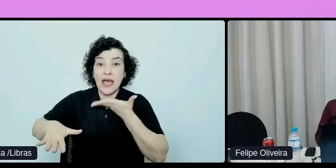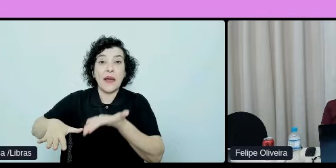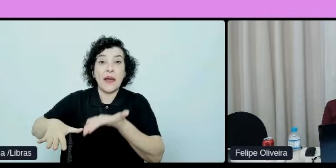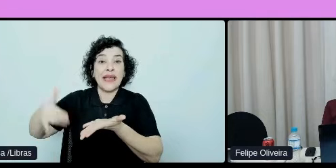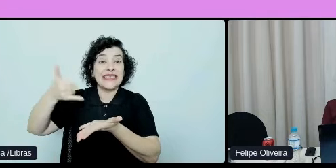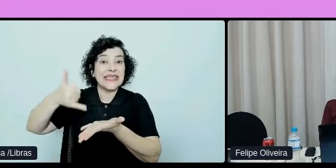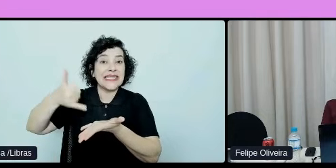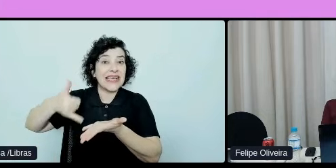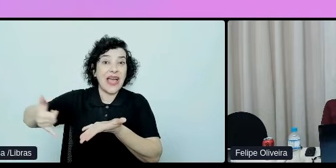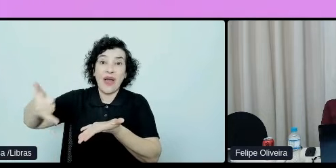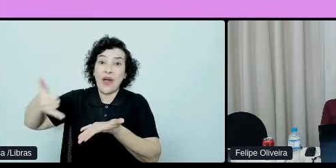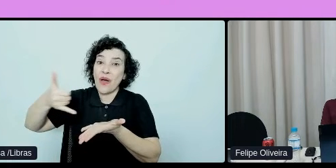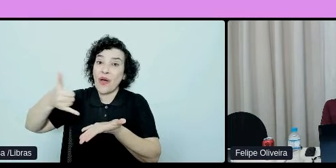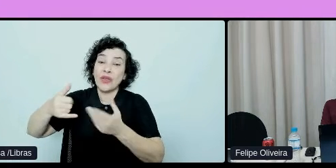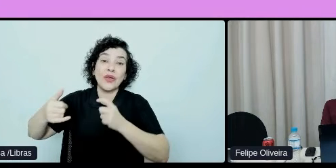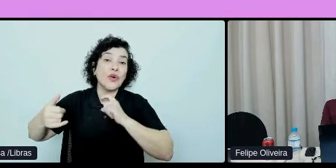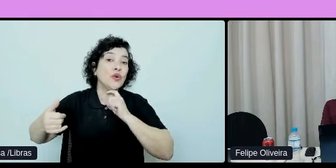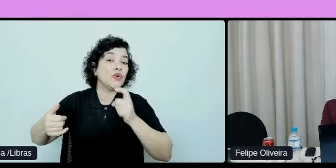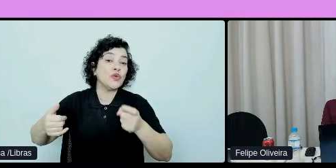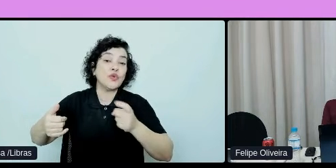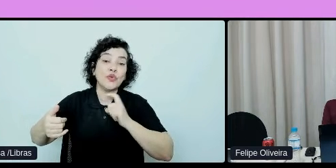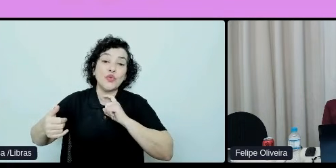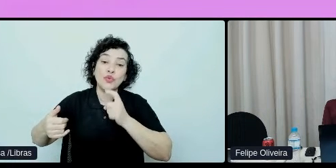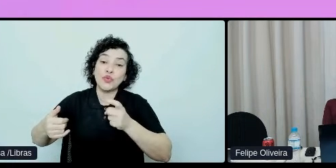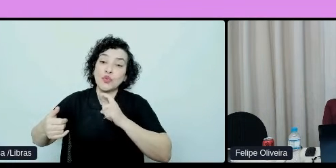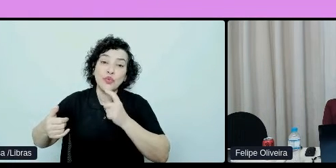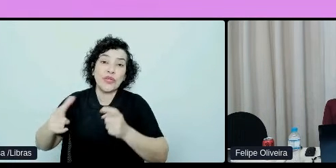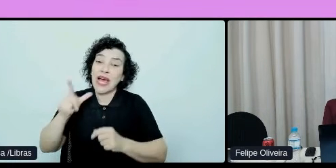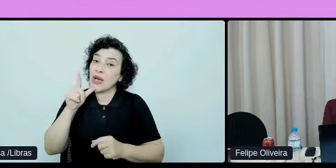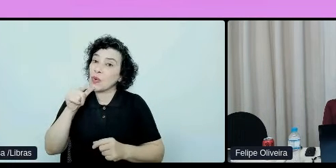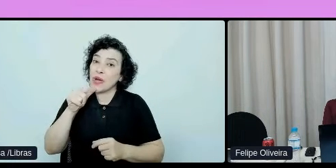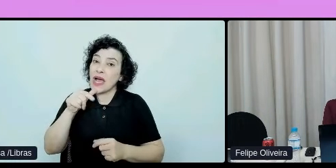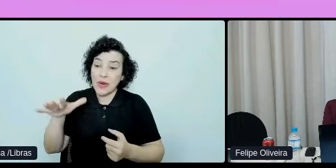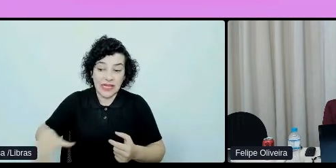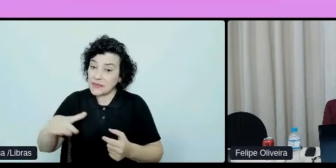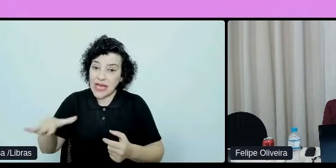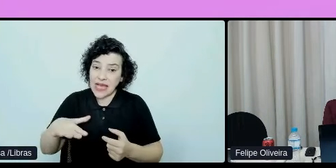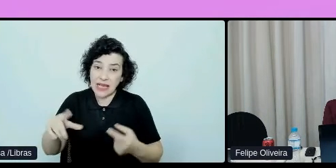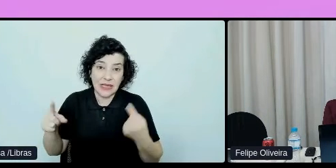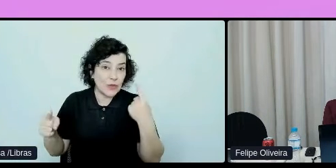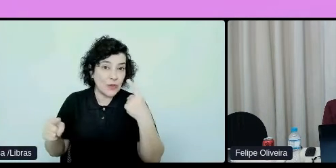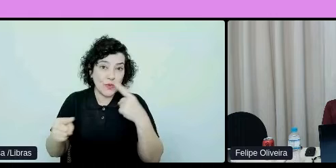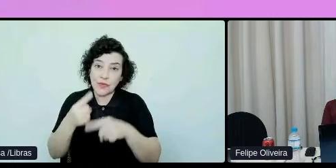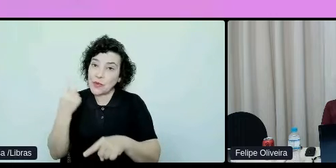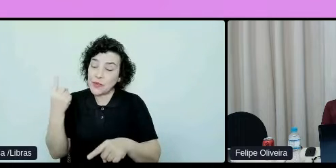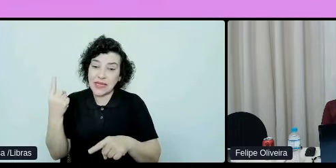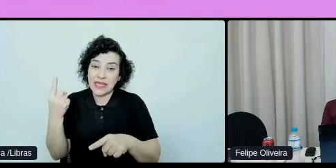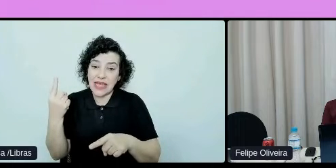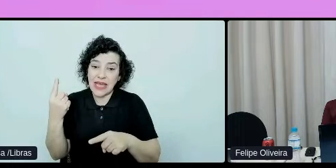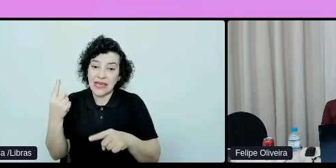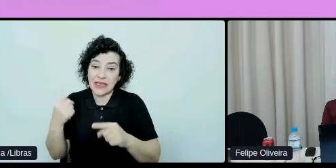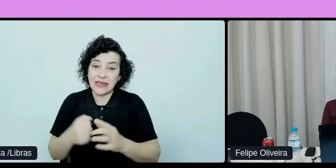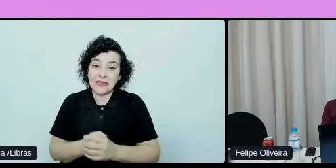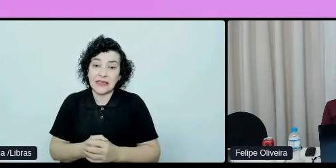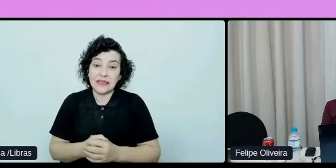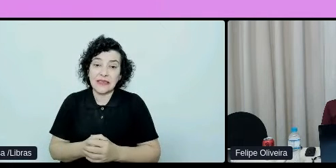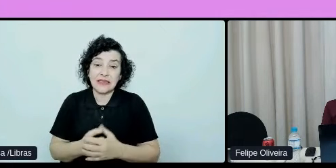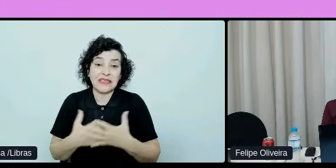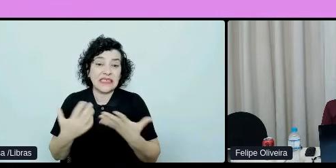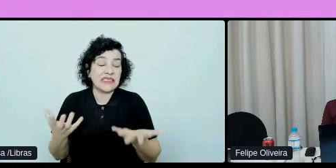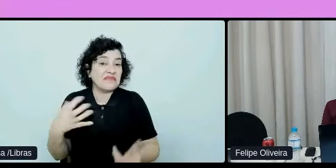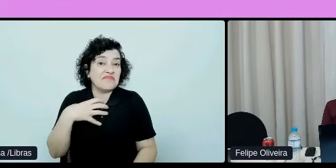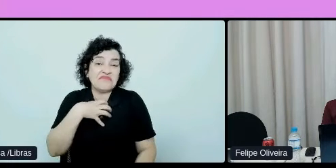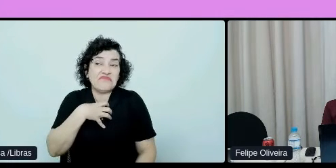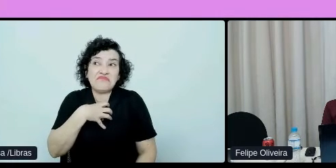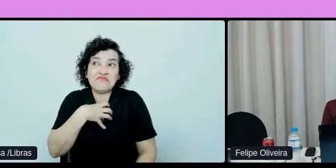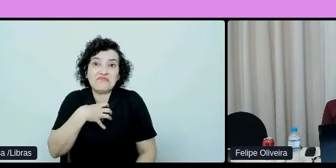não dá para você limpar óleo com água. Essas duas coisas não se misturam. É